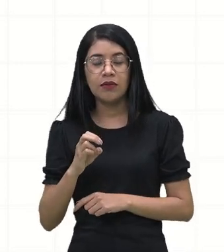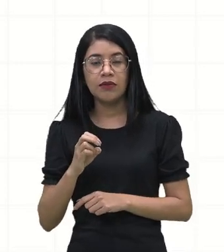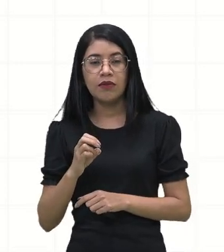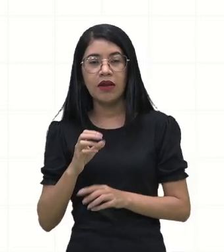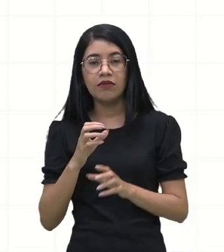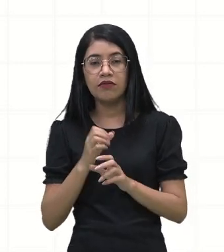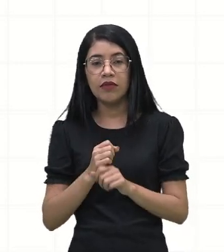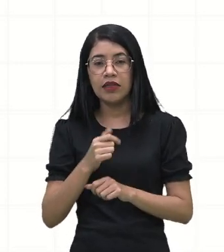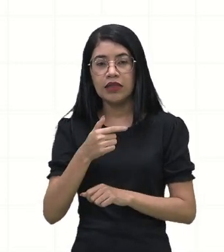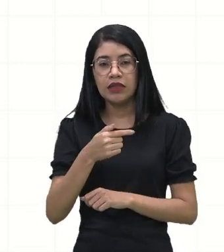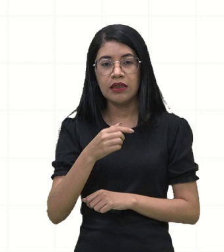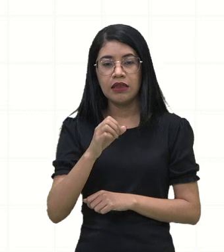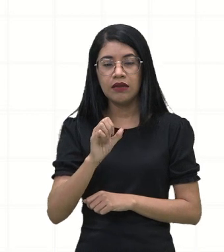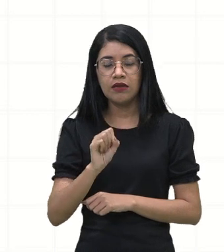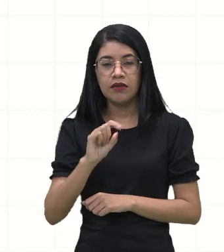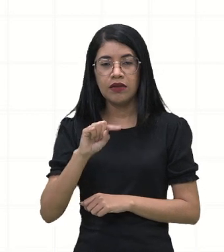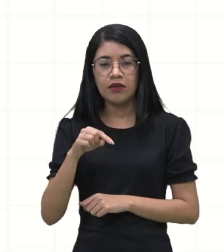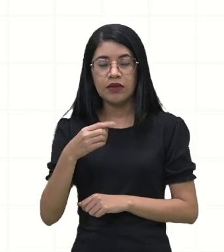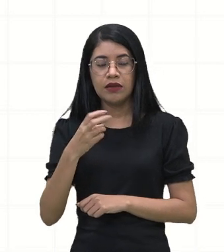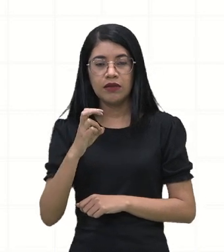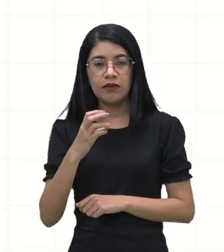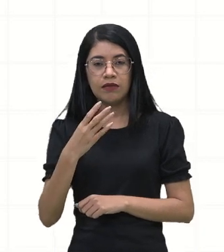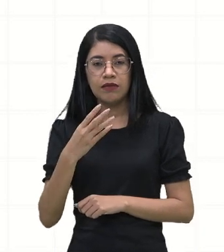78,54 metros quadrados.